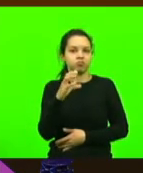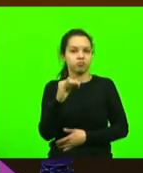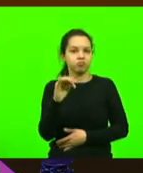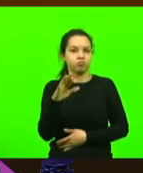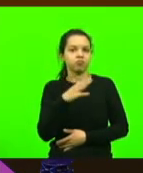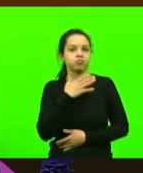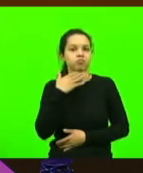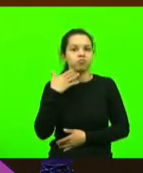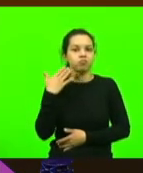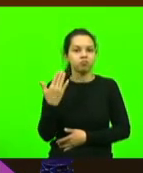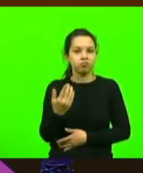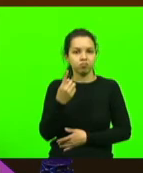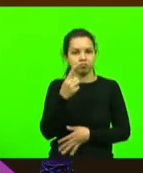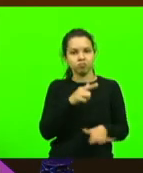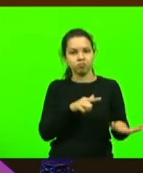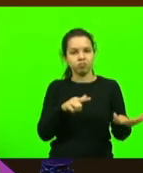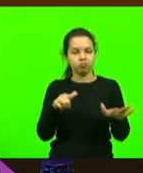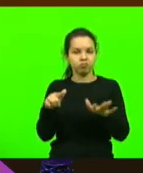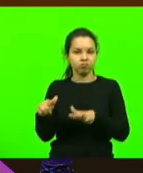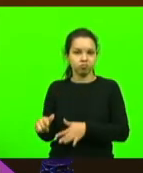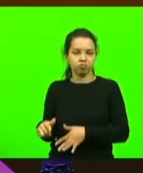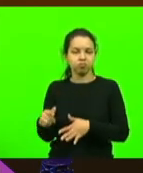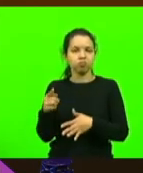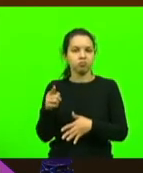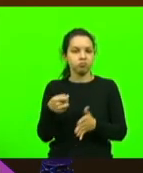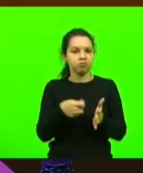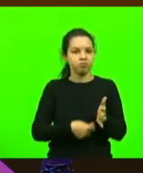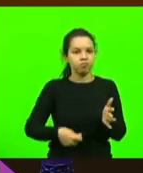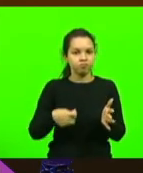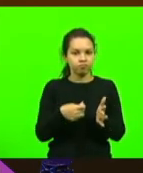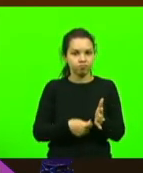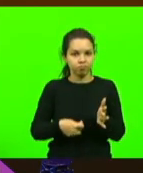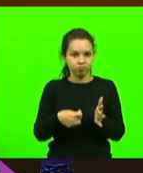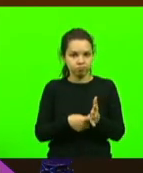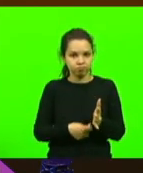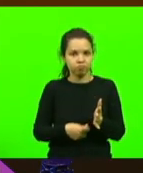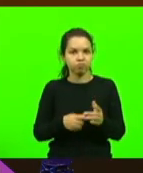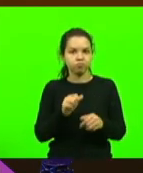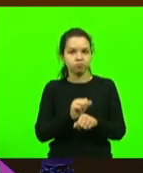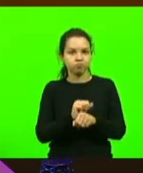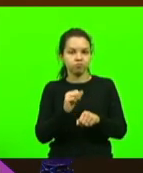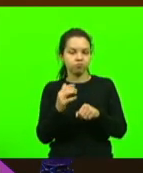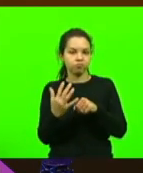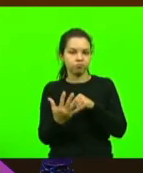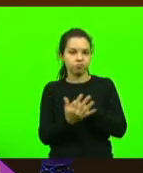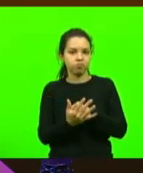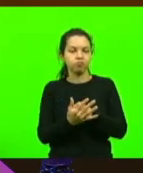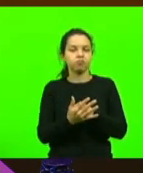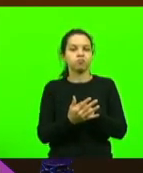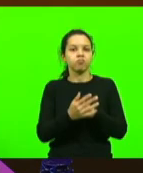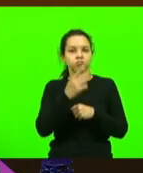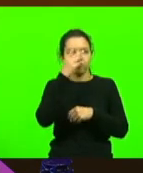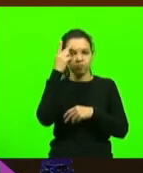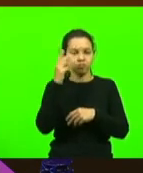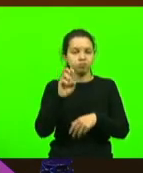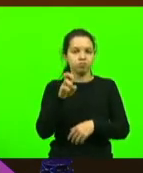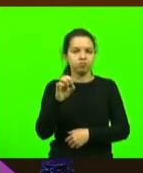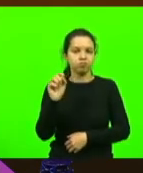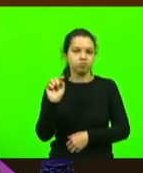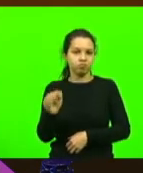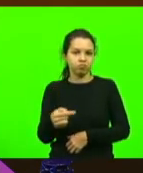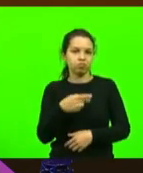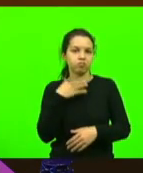a pouco mais de uma semana é ele que tanto lutava Contra esse vírus que matou mais de 500 mil pessoas no